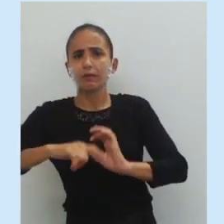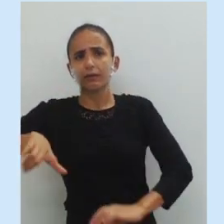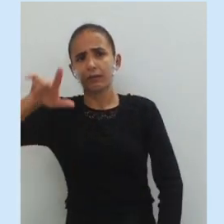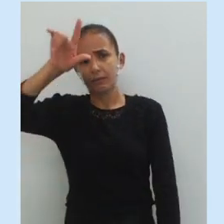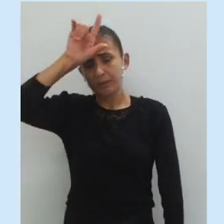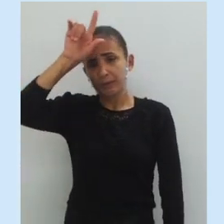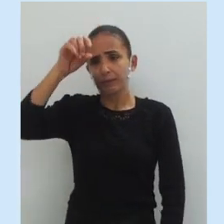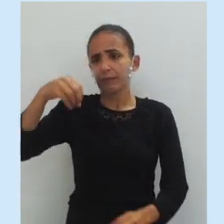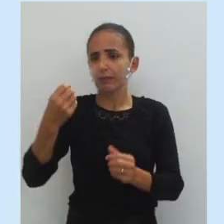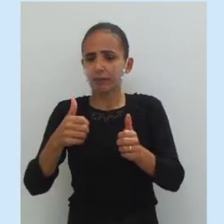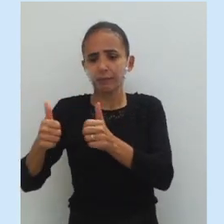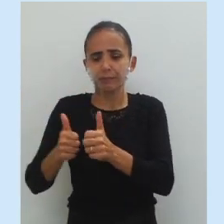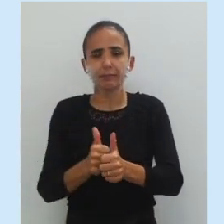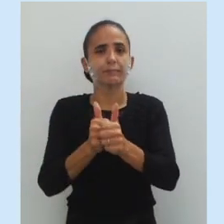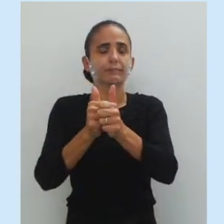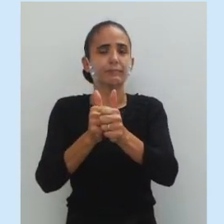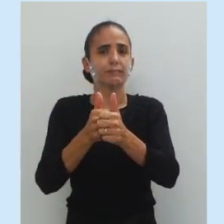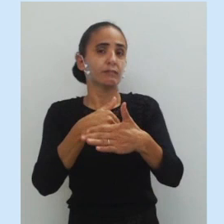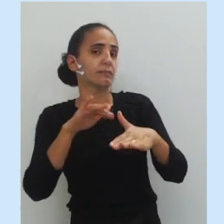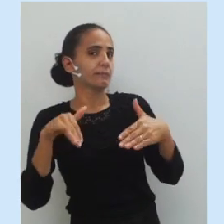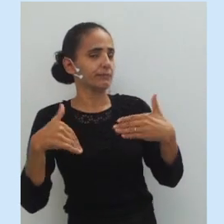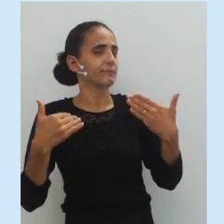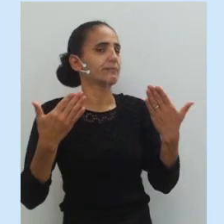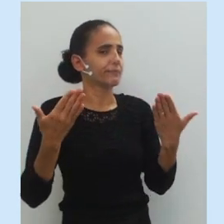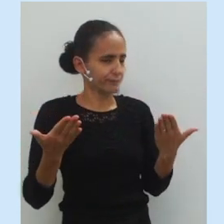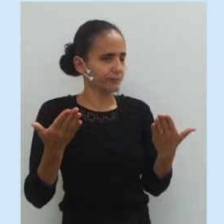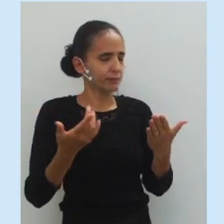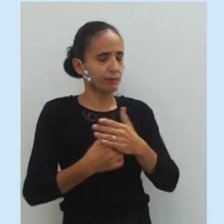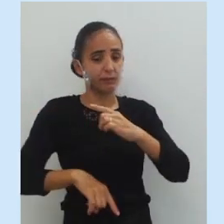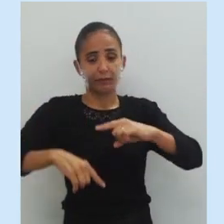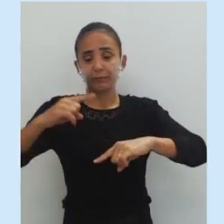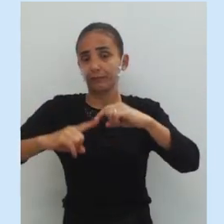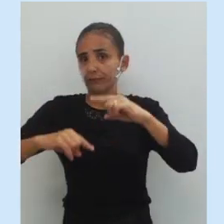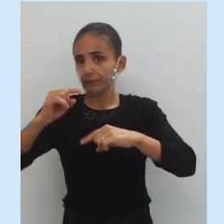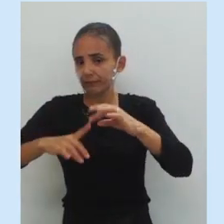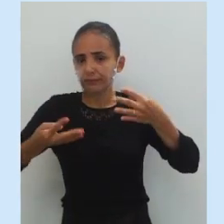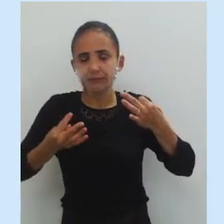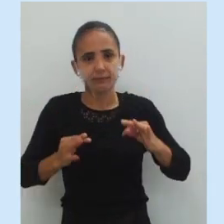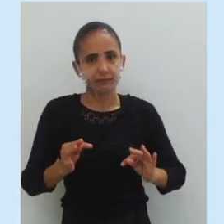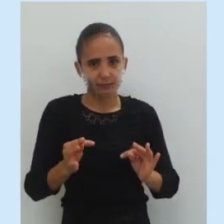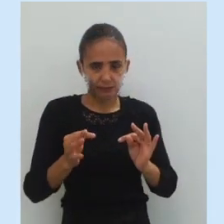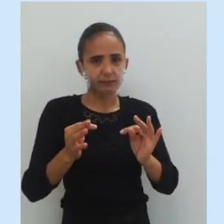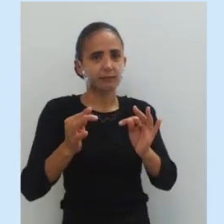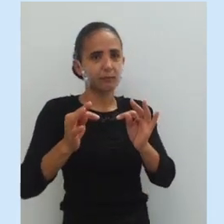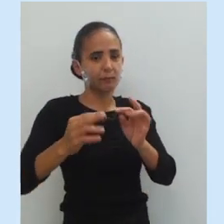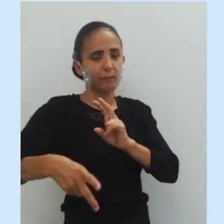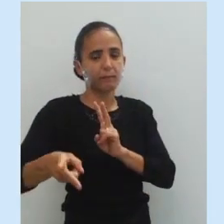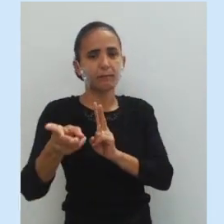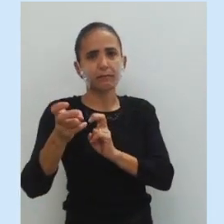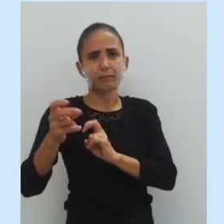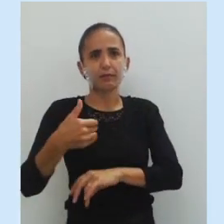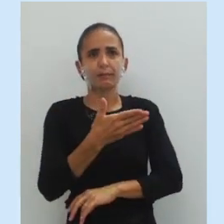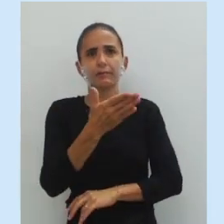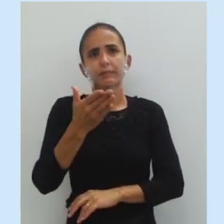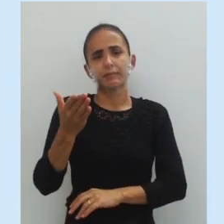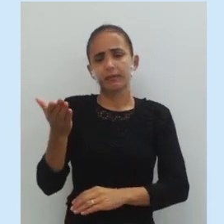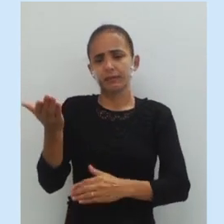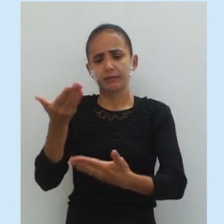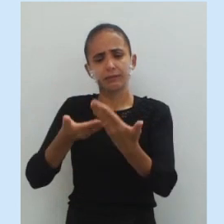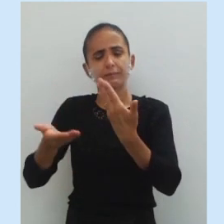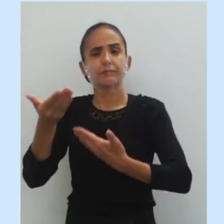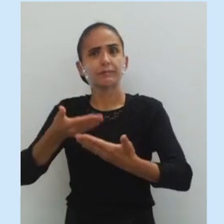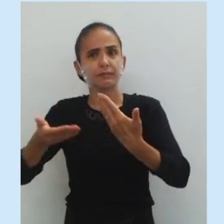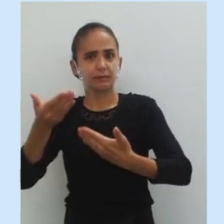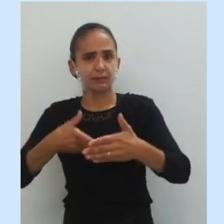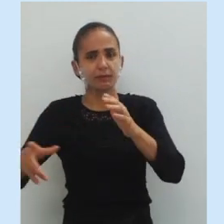e um seguidor. Então, quando a gente fala desses recursos tecnológicos, só os paranoicos